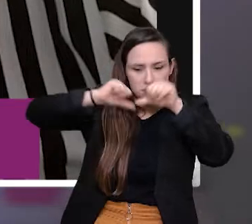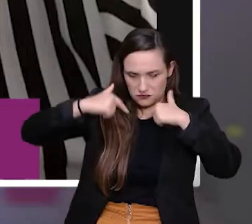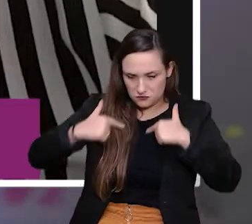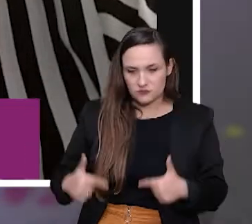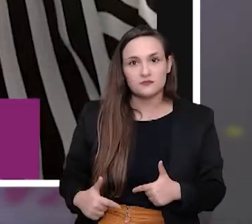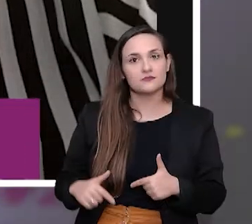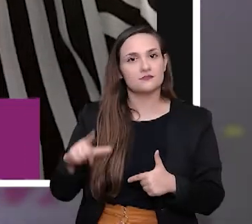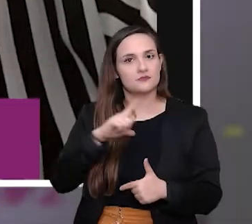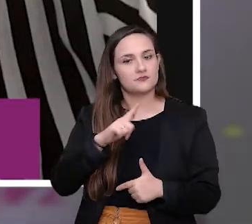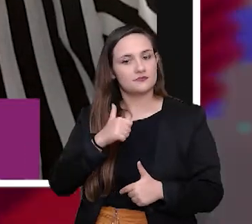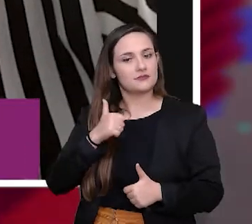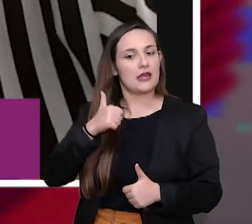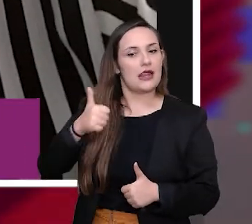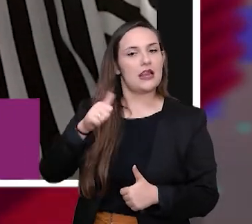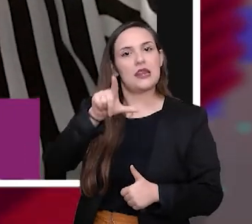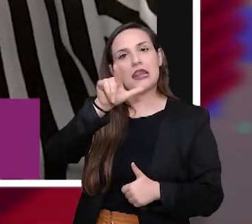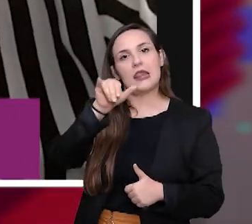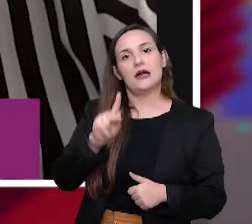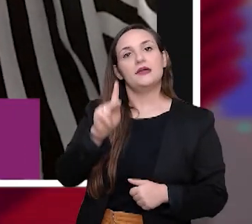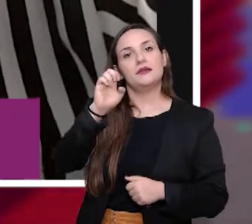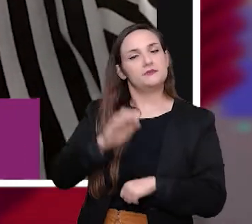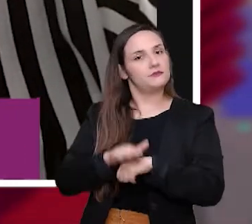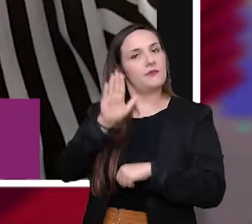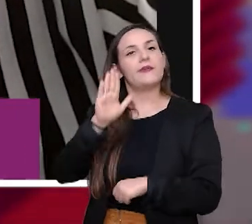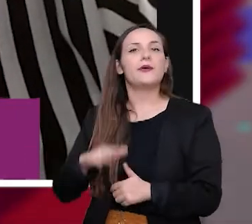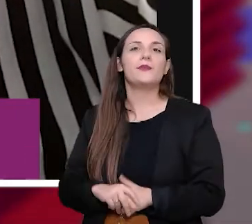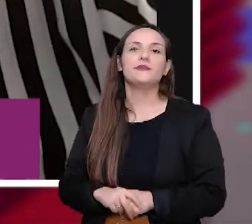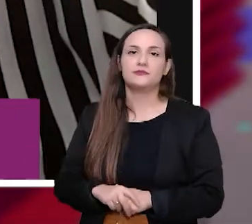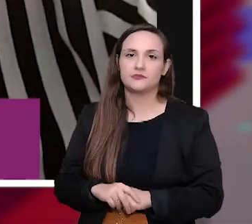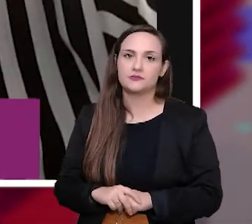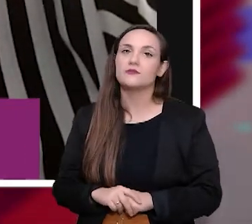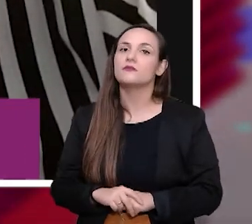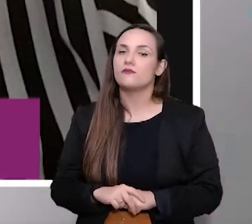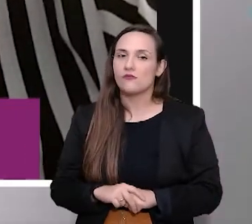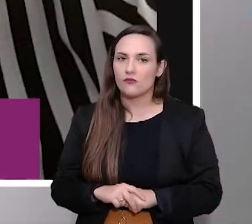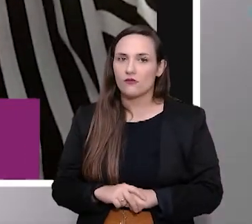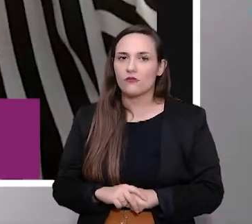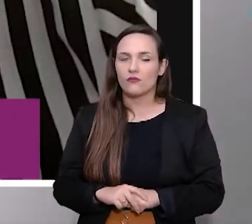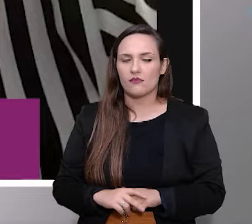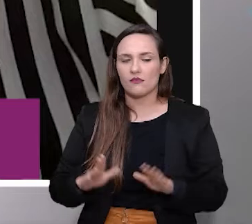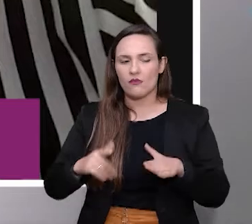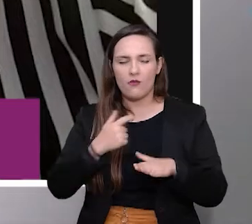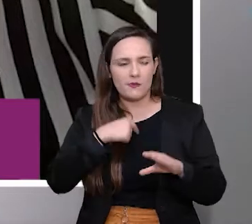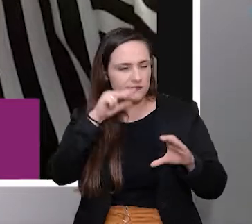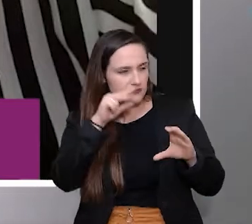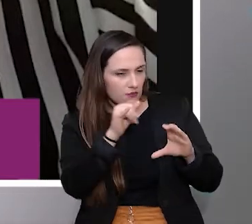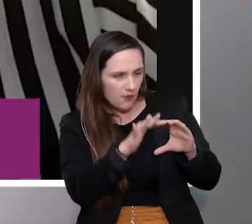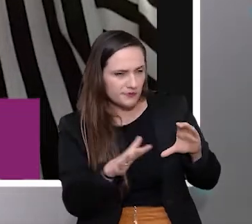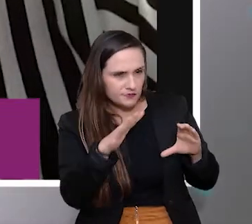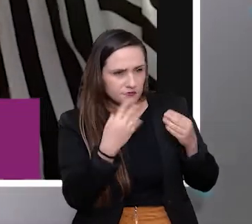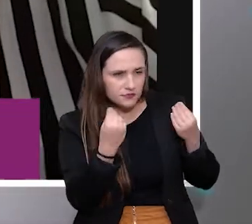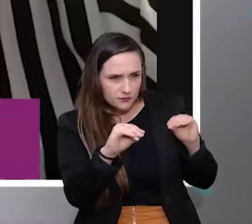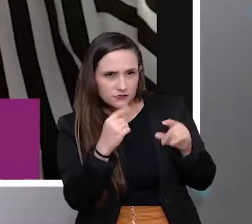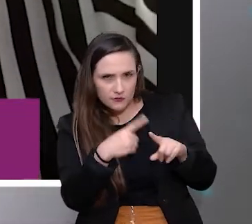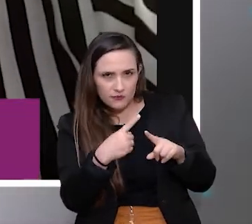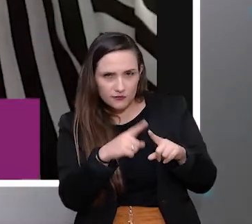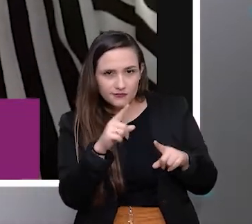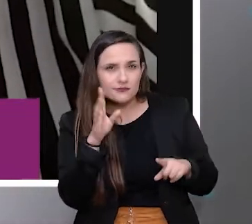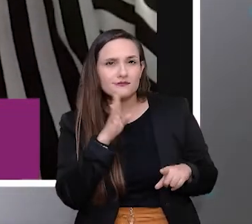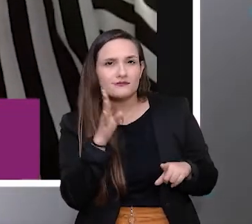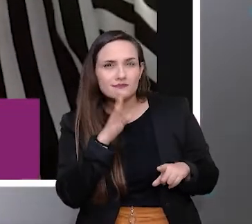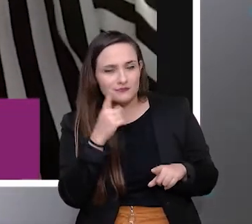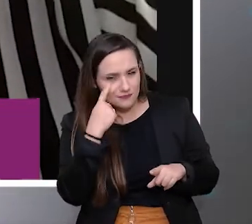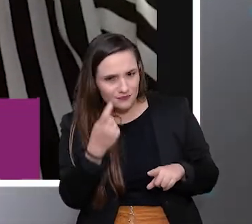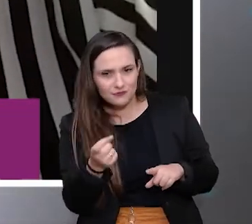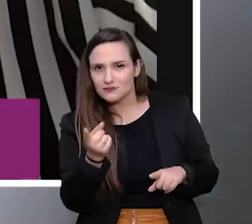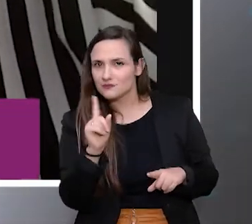mais like, para poder, né, se apresentar melhor. Então, eu vejo assim, os adolescentes, quando eles postam uma coisa, eles não postam porque eles gostaram, porque acharam